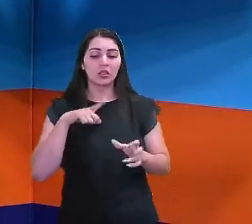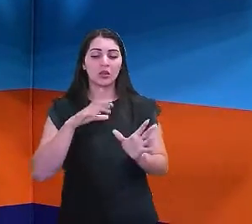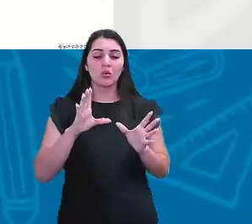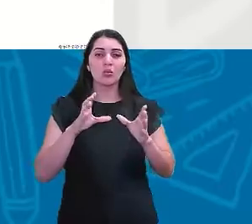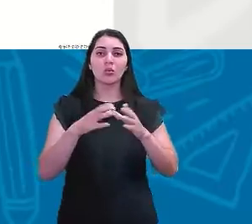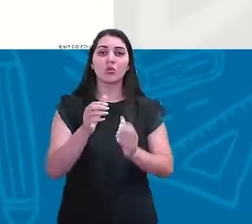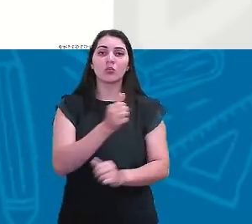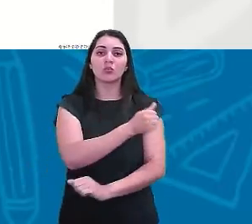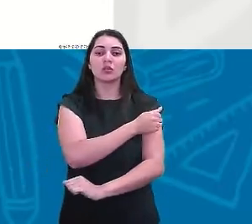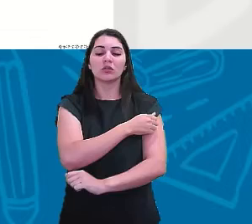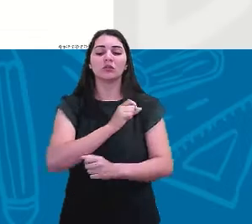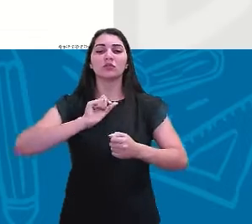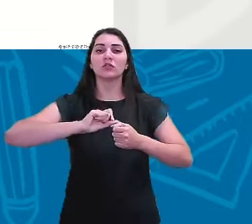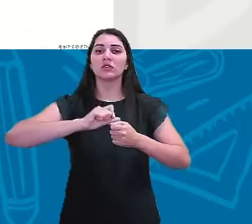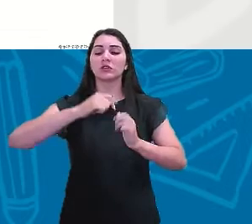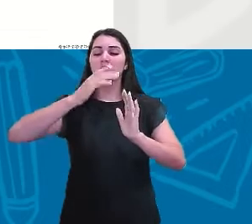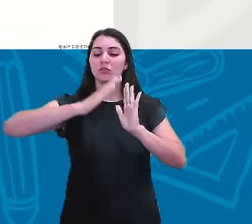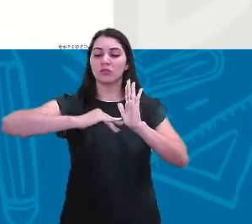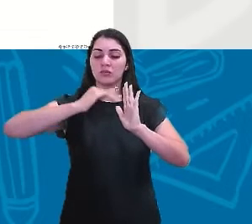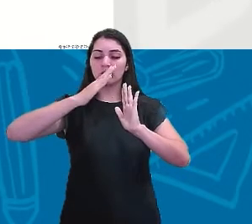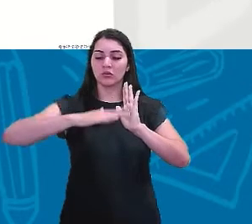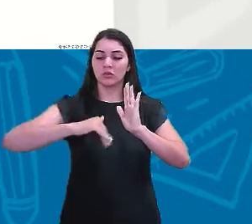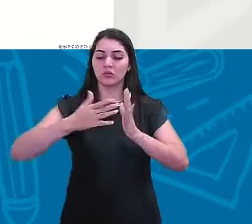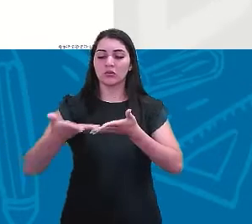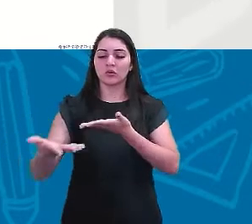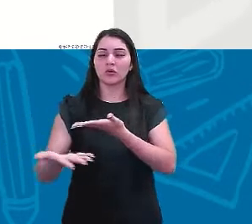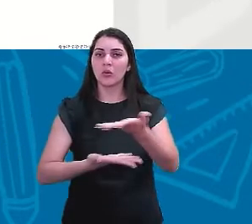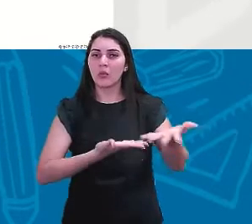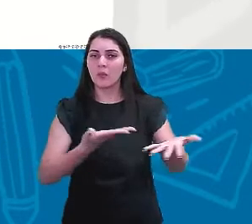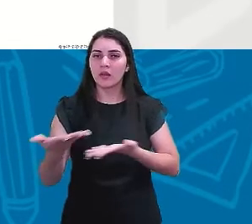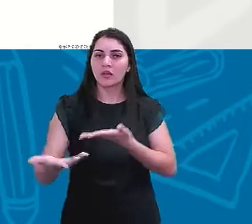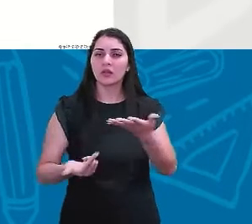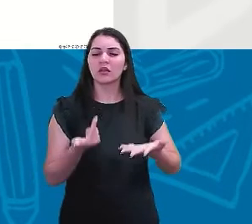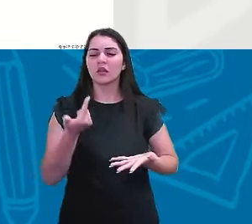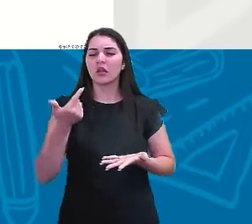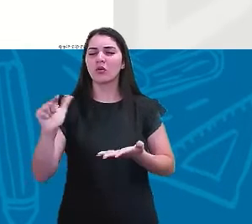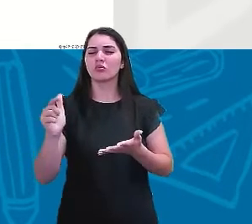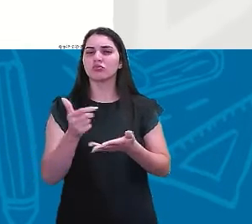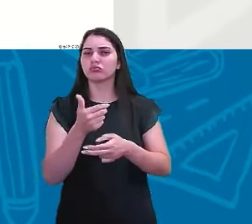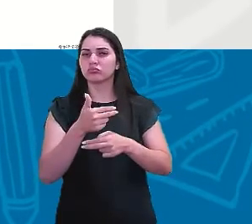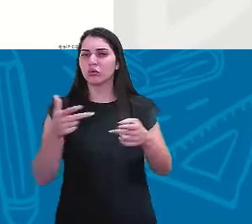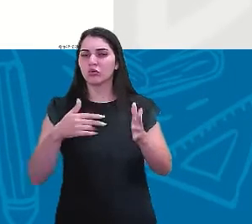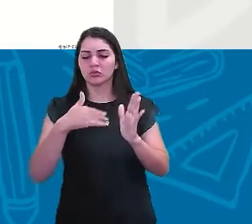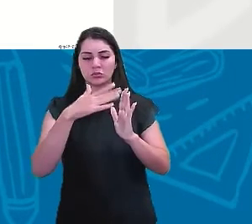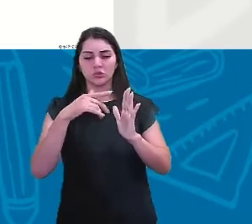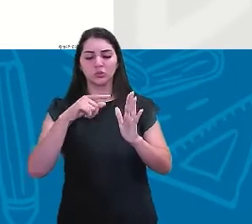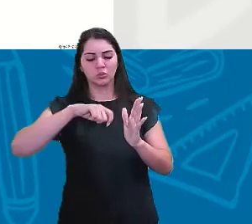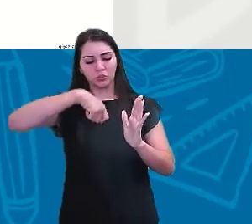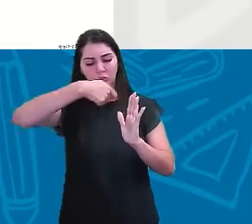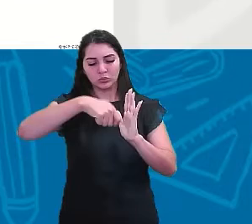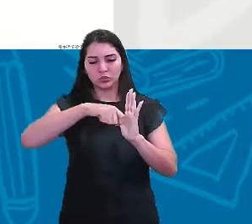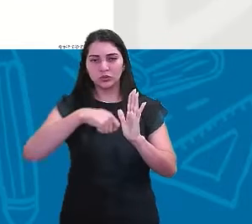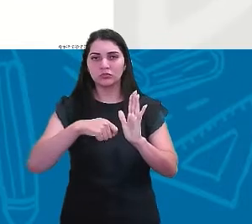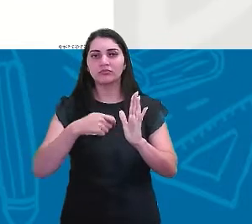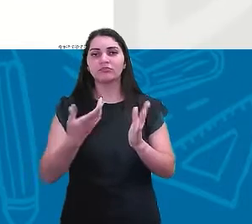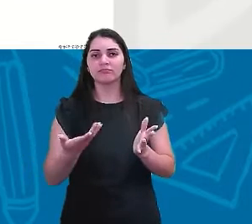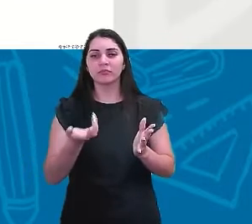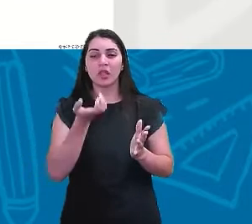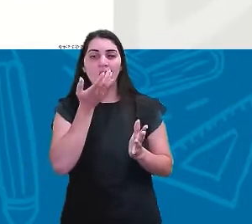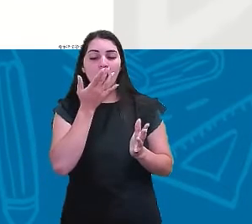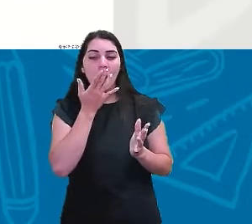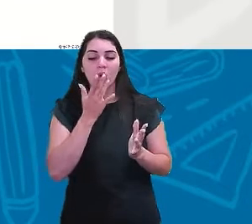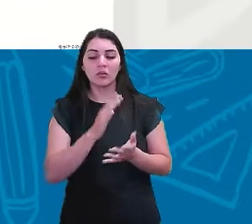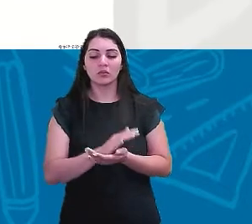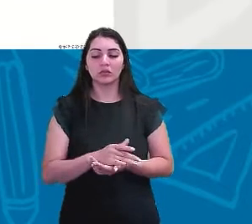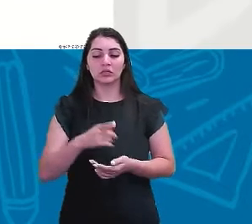aí fazendo uma pintura e aí, ó, compartilhando alguns equipamentos de pintura, como pincel e tinta e tudo mais. E tem